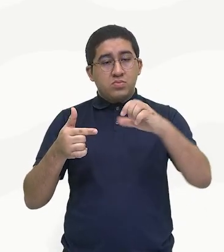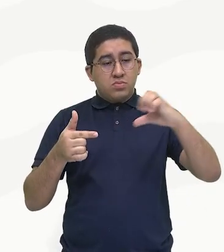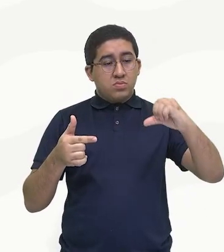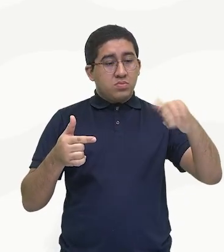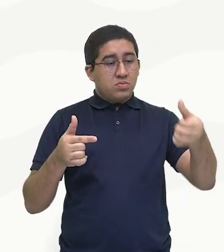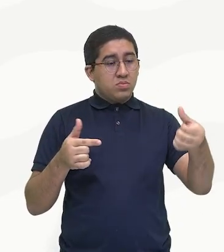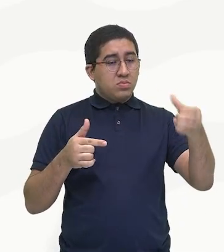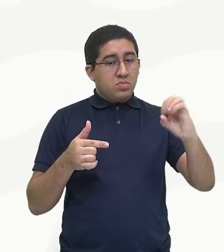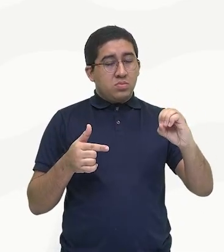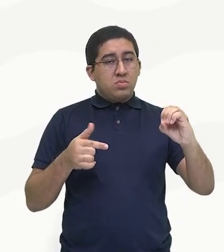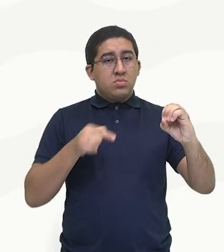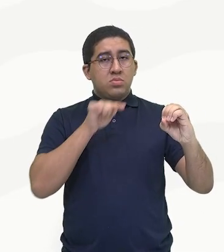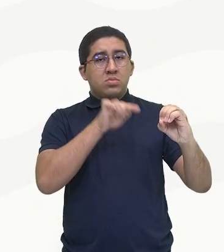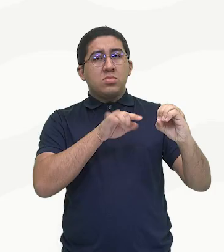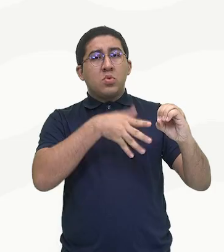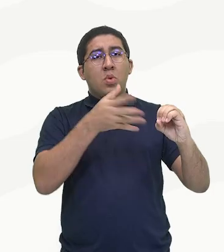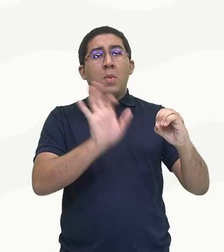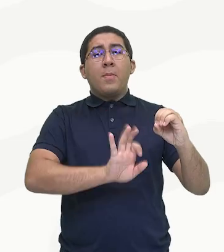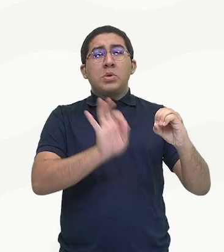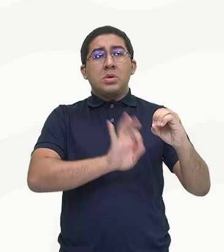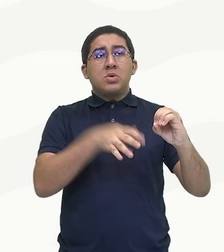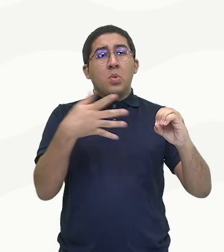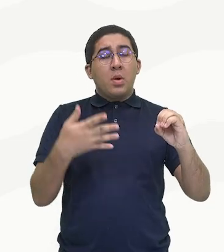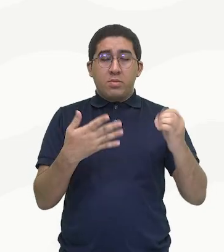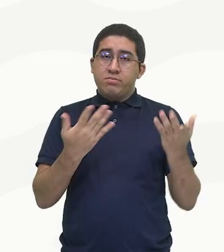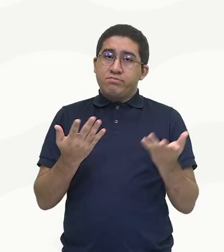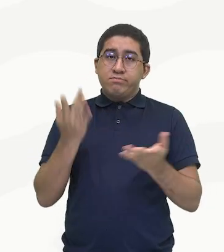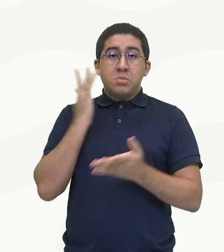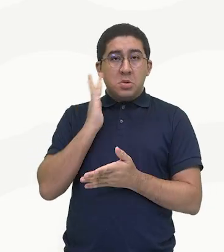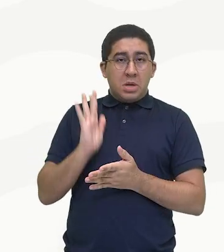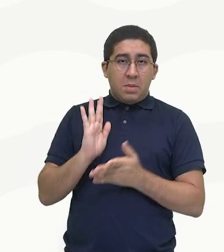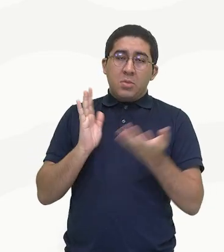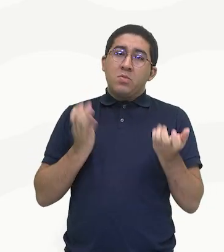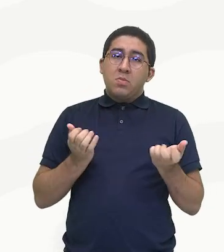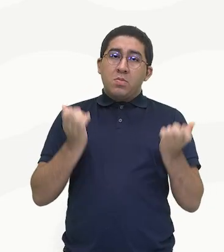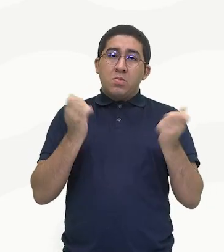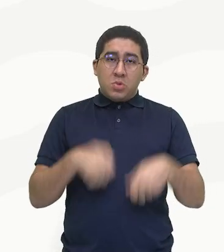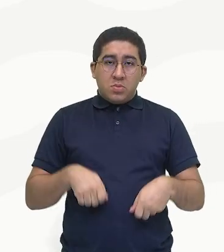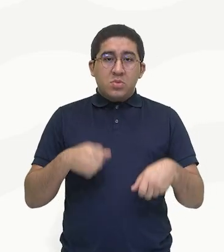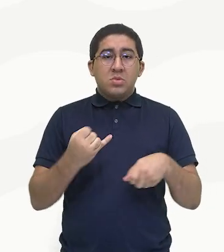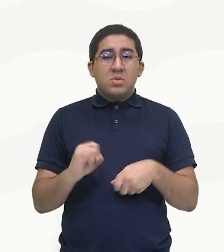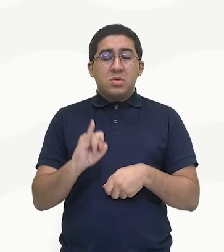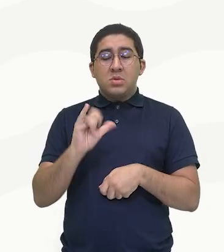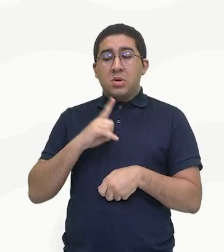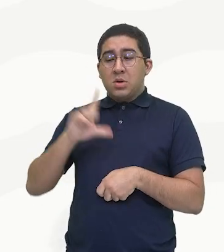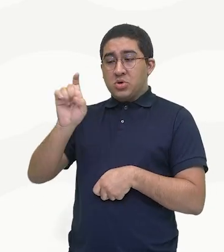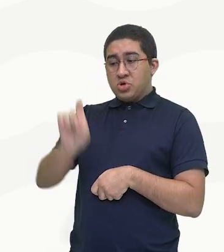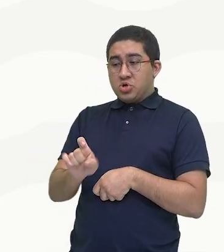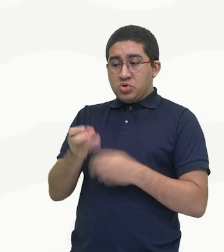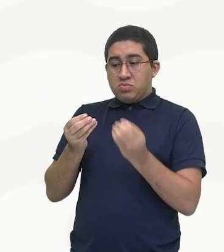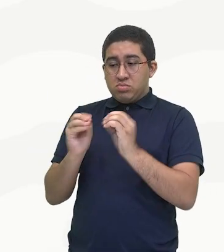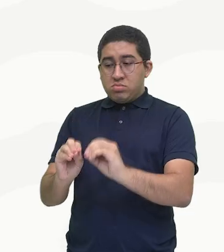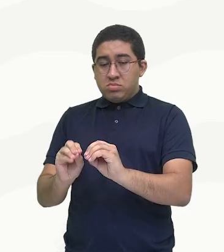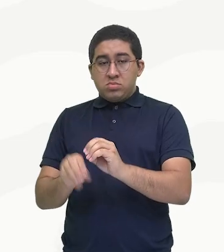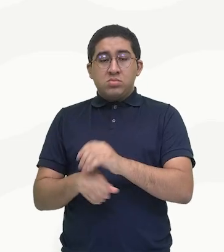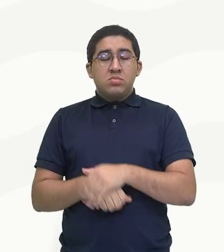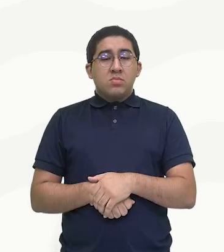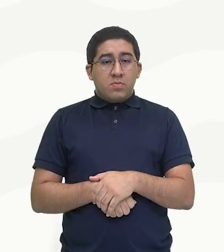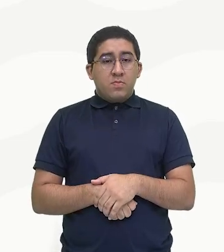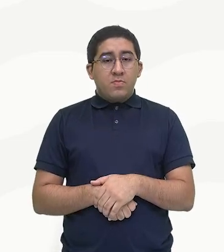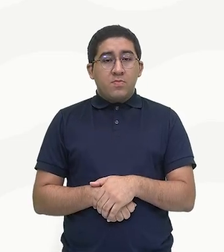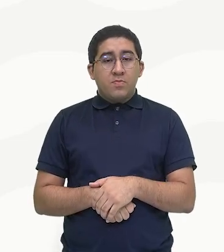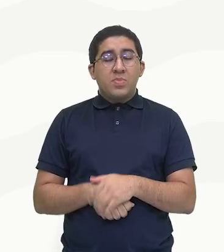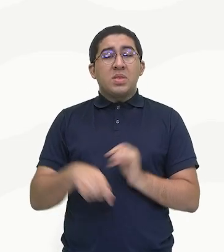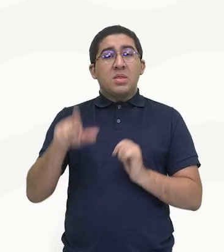quilômetros quadrados. Qual é essa porcentagem? A gente não sabe. Quando a gente realizar esse cálculo aqui, nós vamos